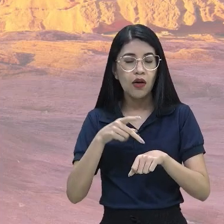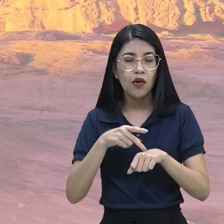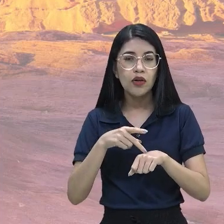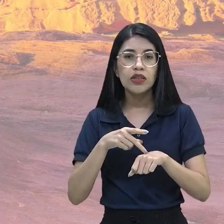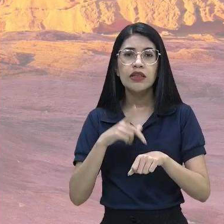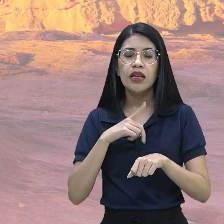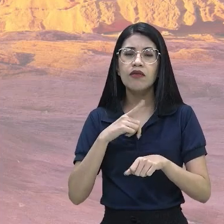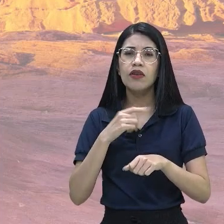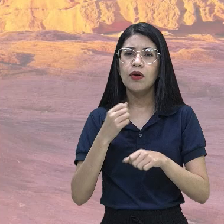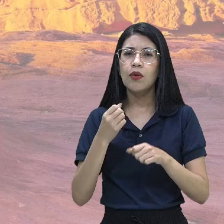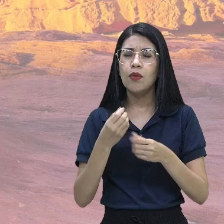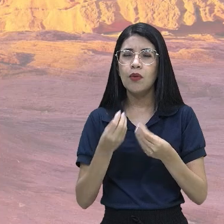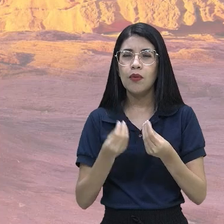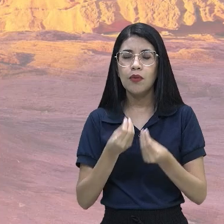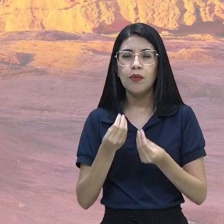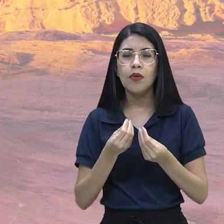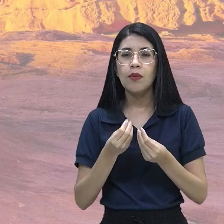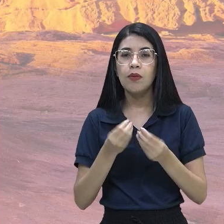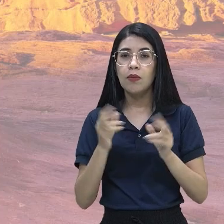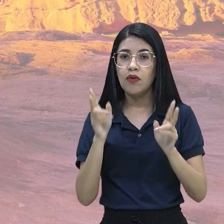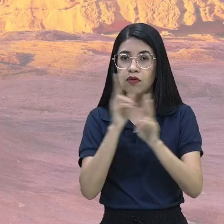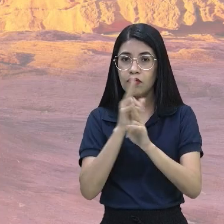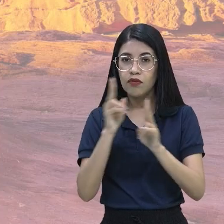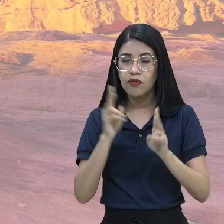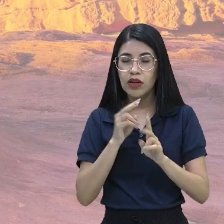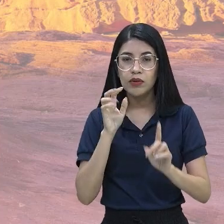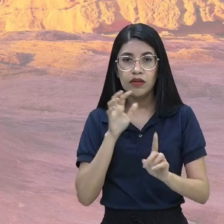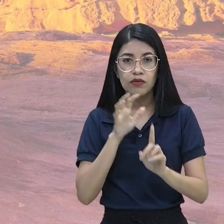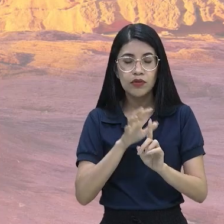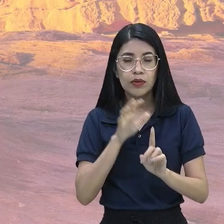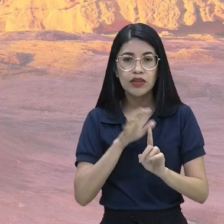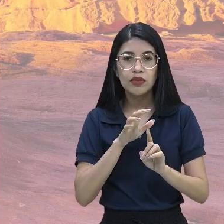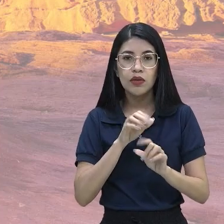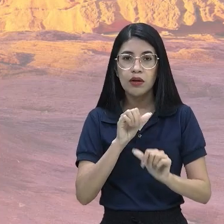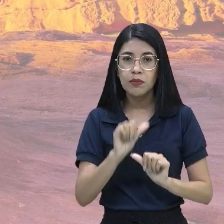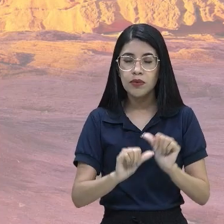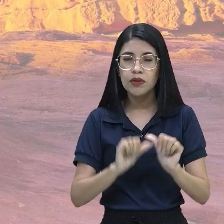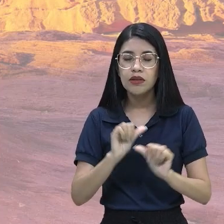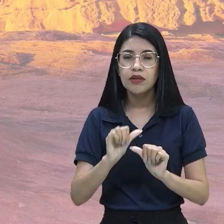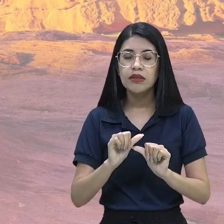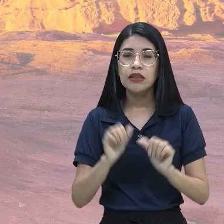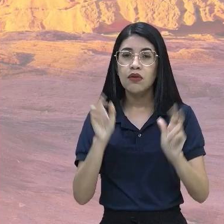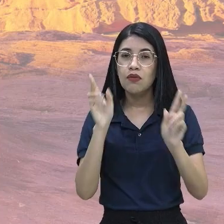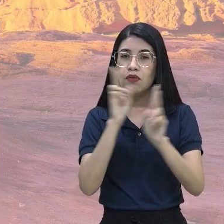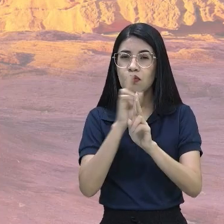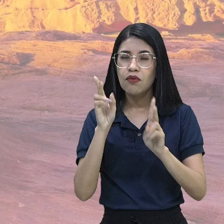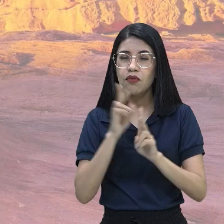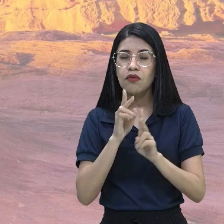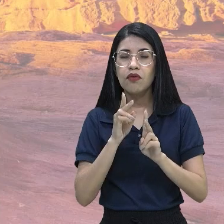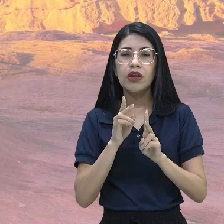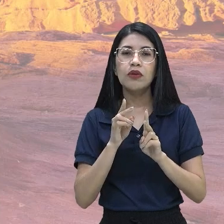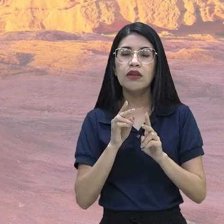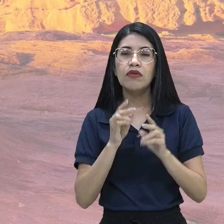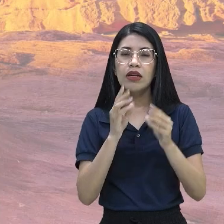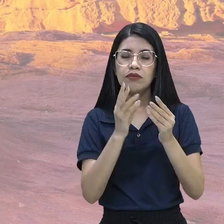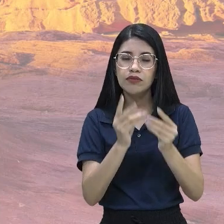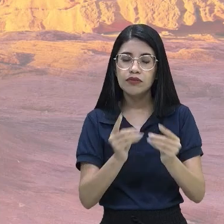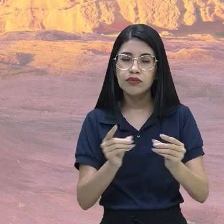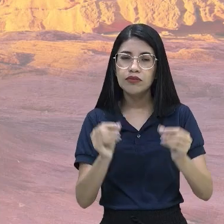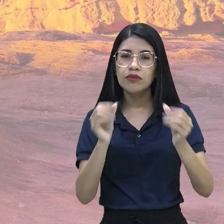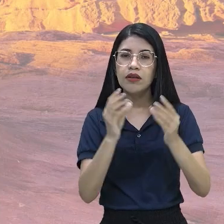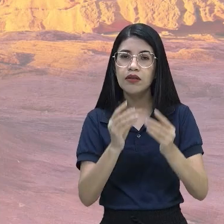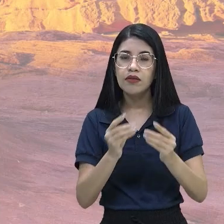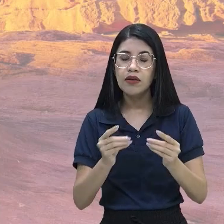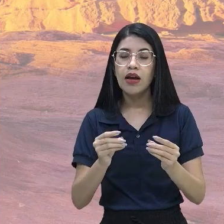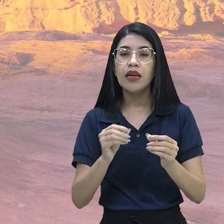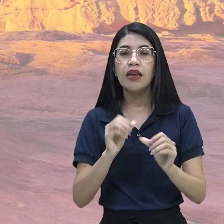desgaste causado pela ação dos ventos, né? Então, o vento, ele vai transportar, ele vai desgastar e vai